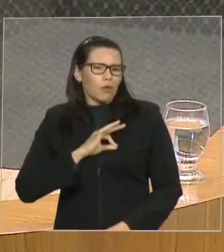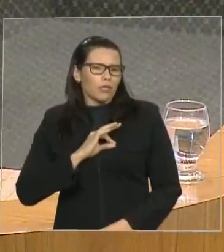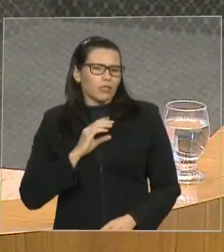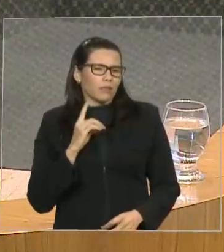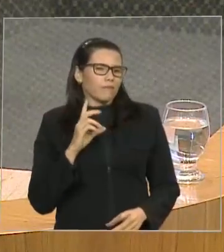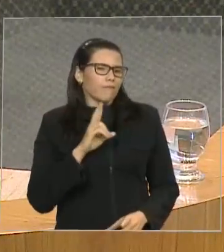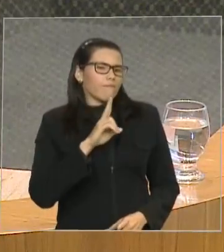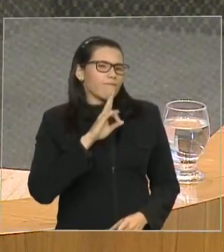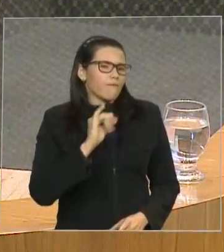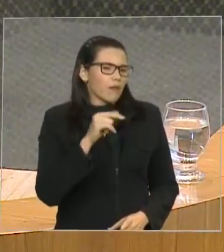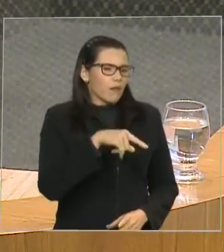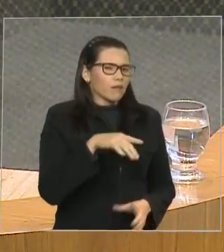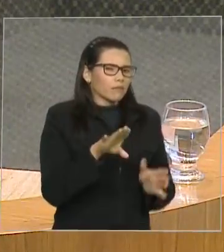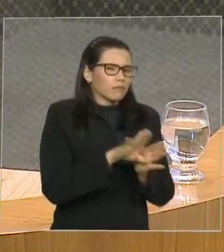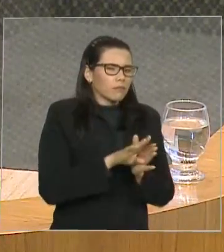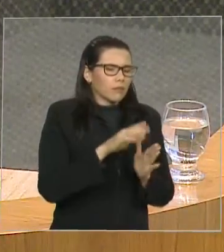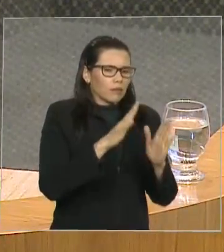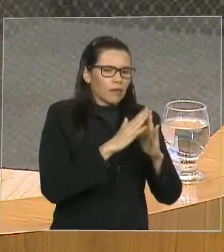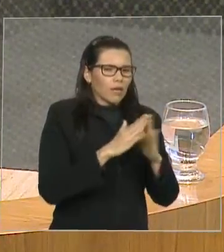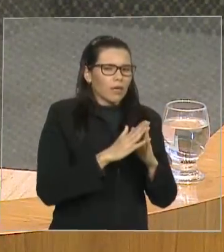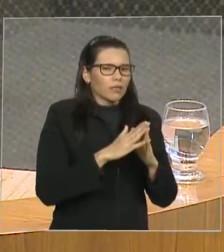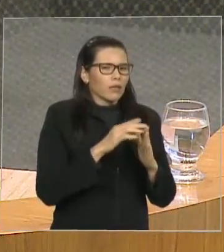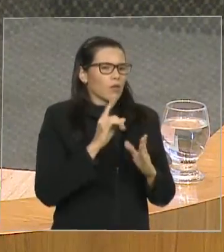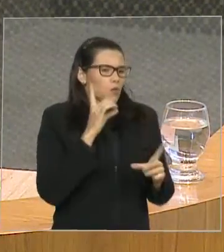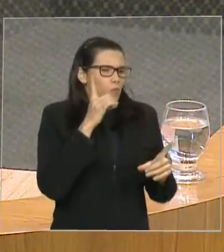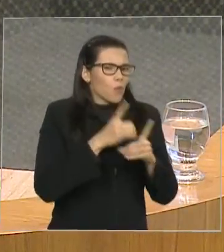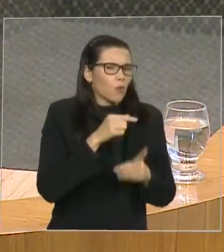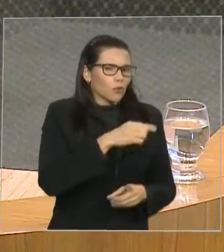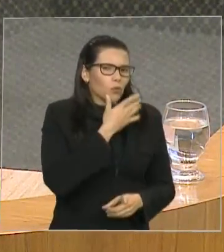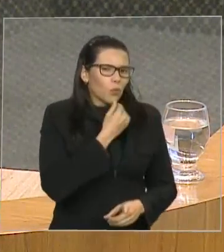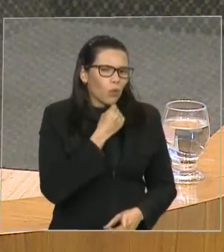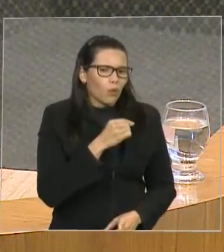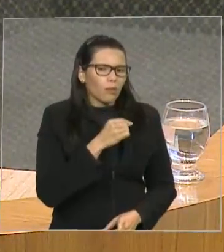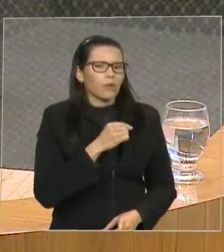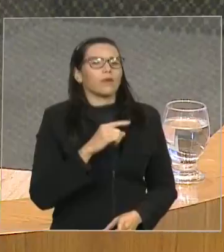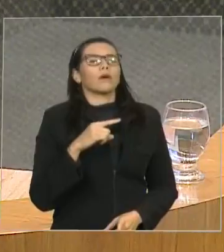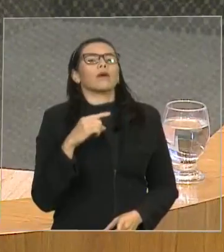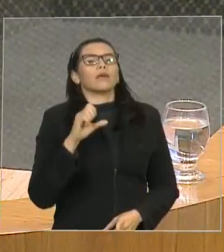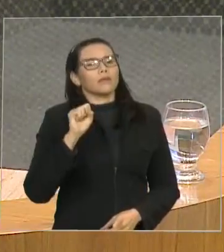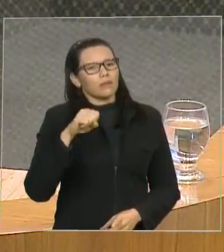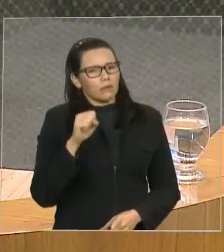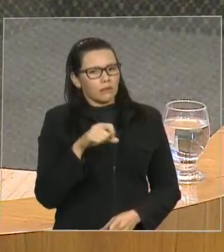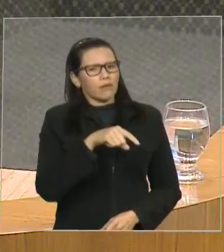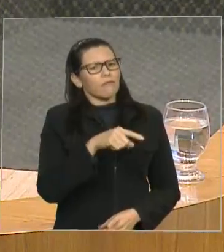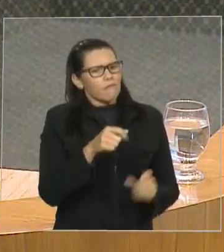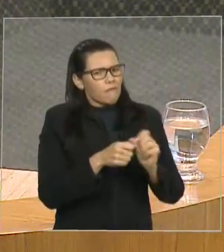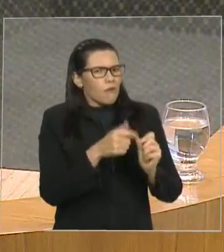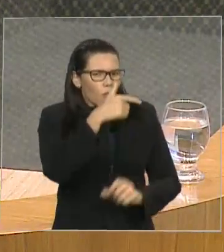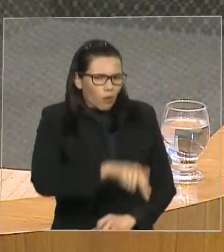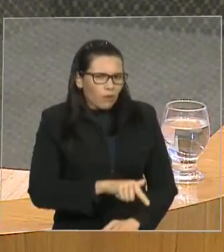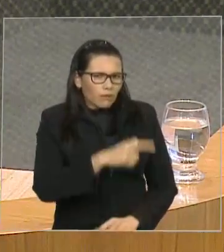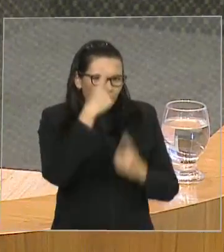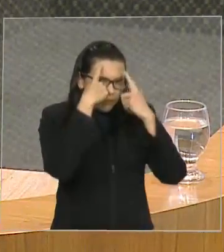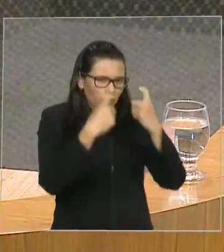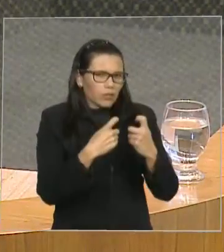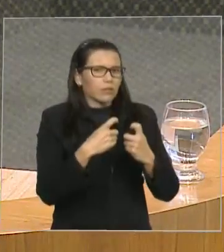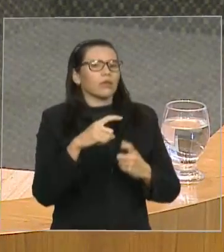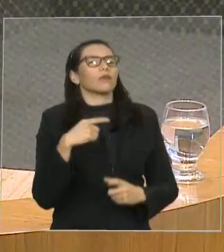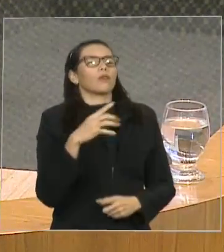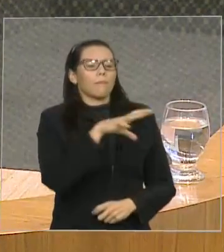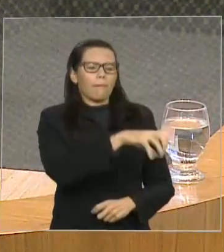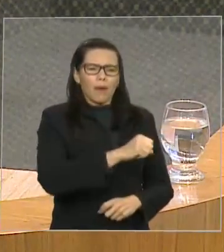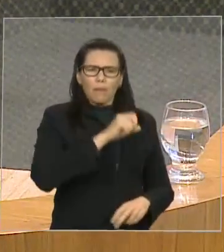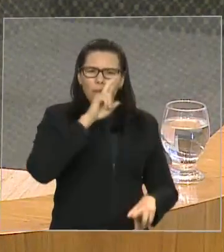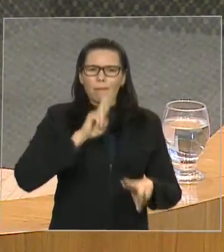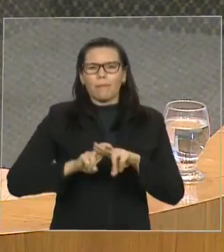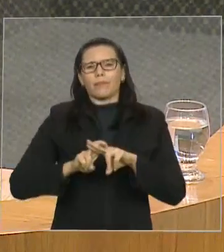é determinado pela justiça, aí sim a gente faz a condução dele para a delegacia para que sejam tomadas as providências legais.